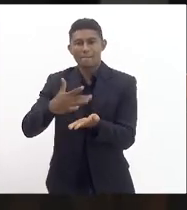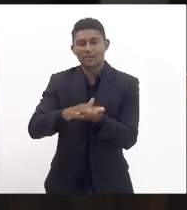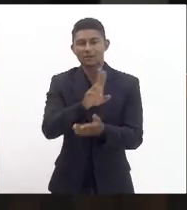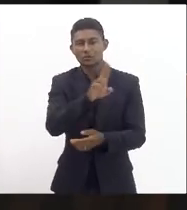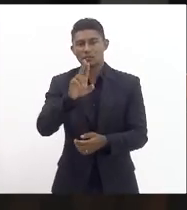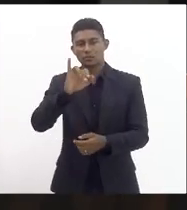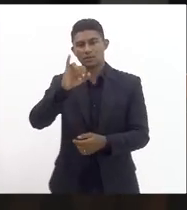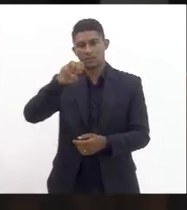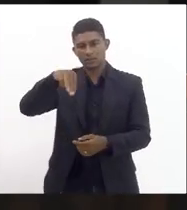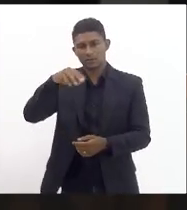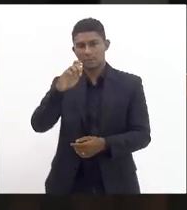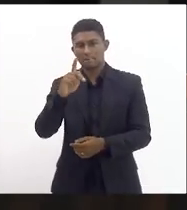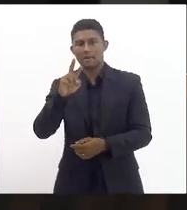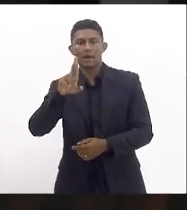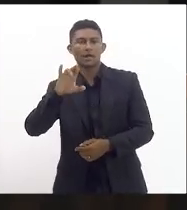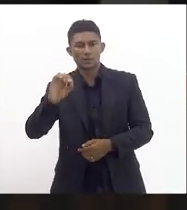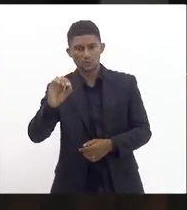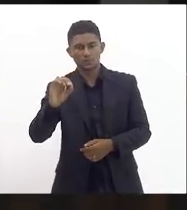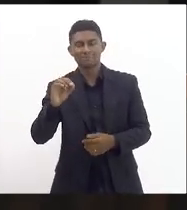da Império, parabenizar o nosso